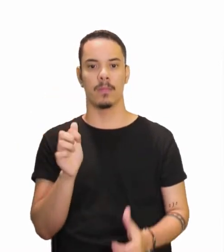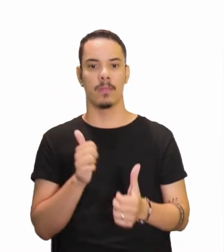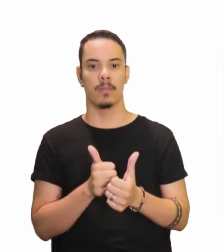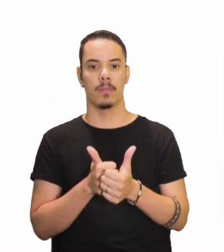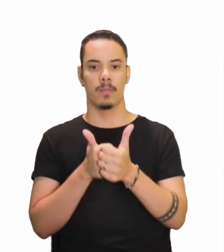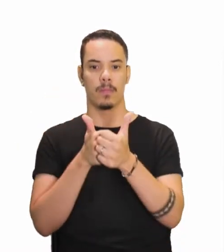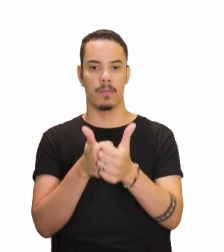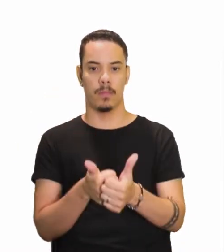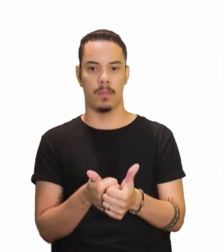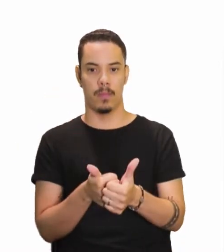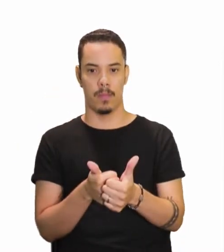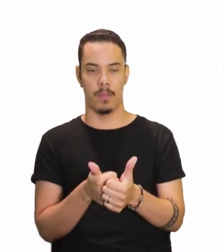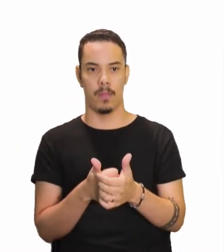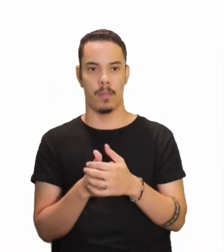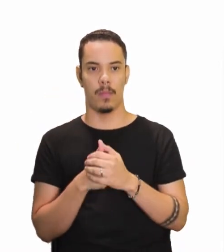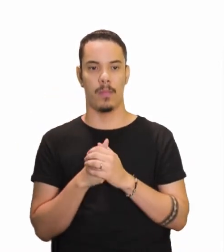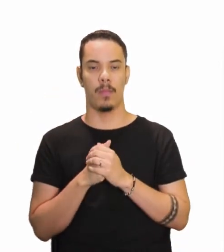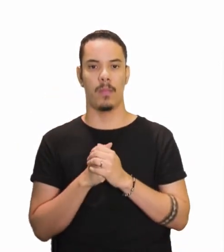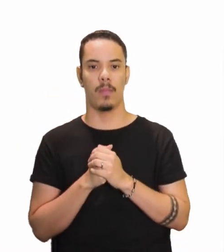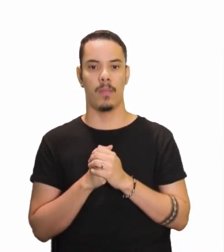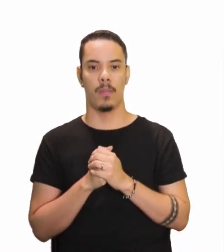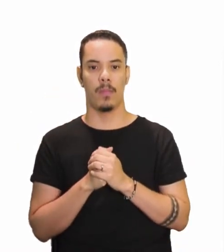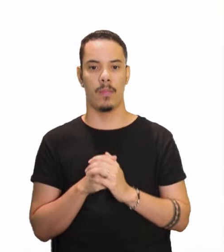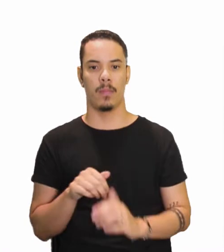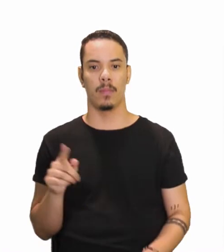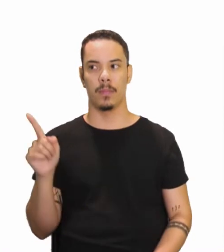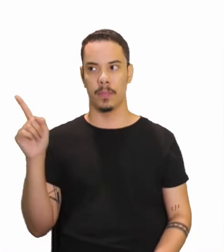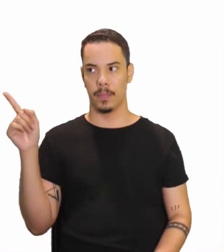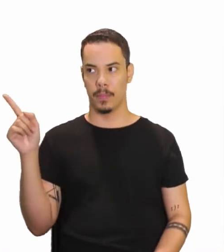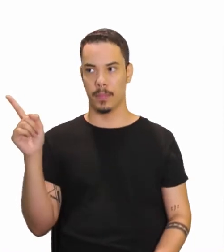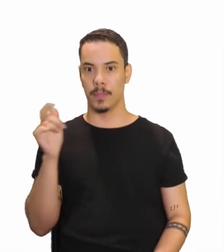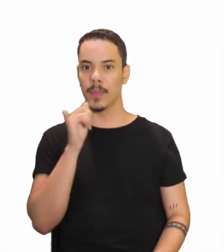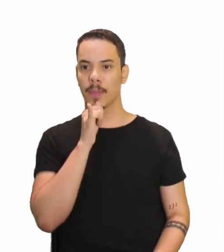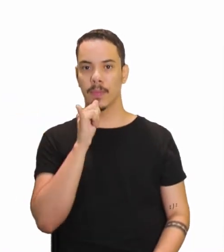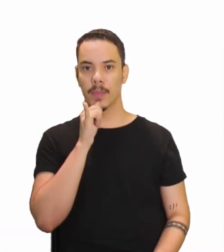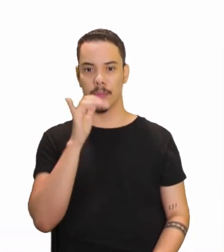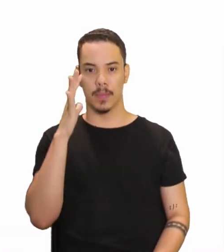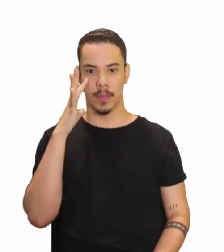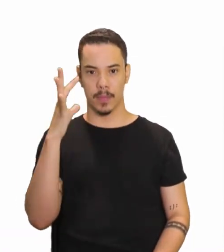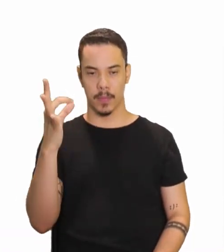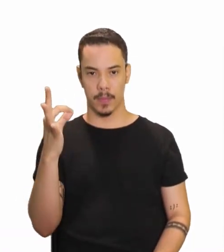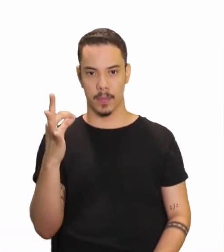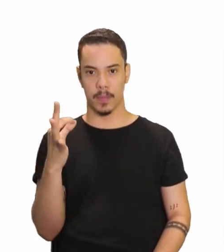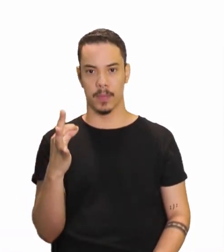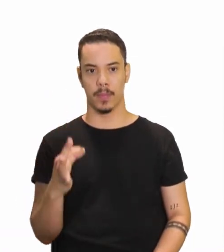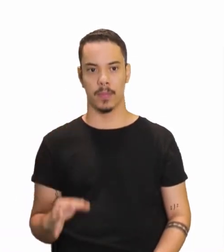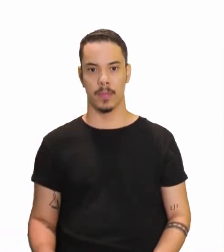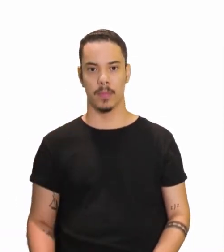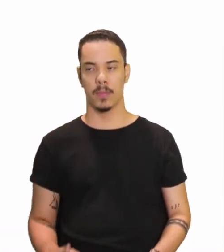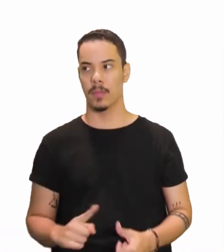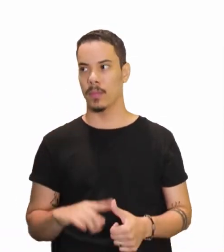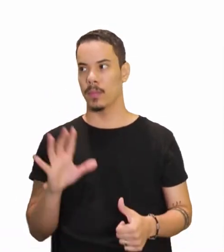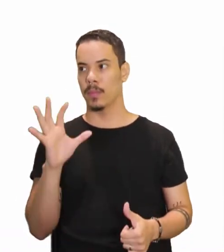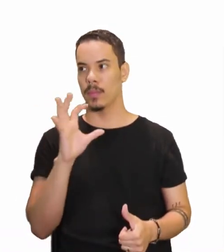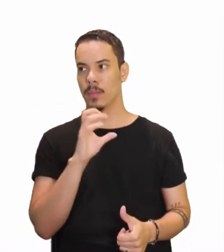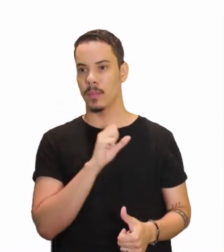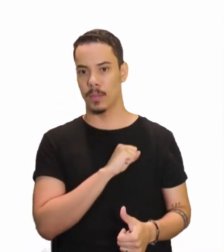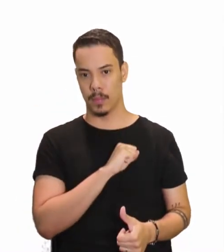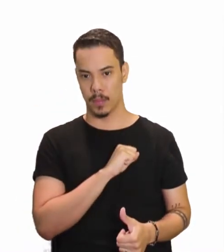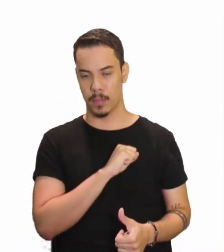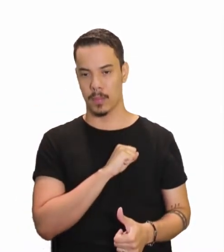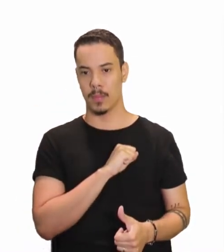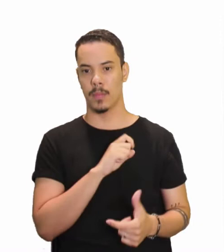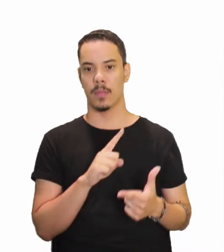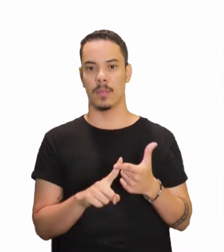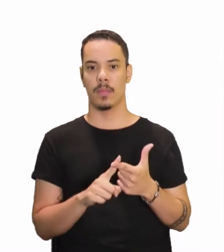o que está em destaque aí, sublinhado para você, ok? Vamos verificar isso. Ator, né?